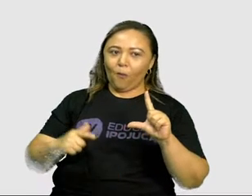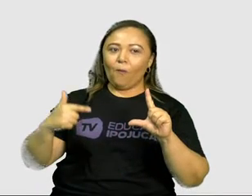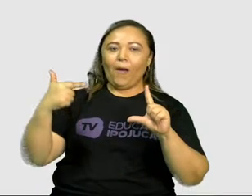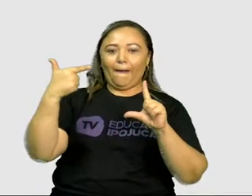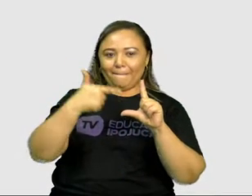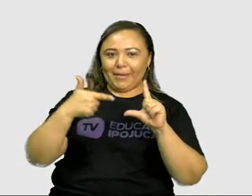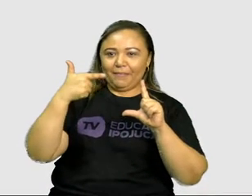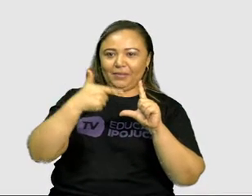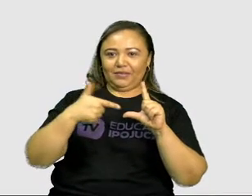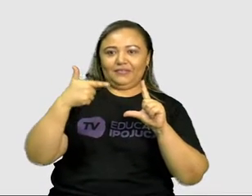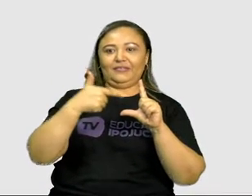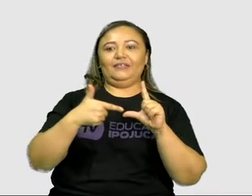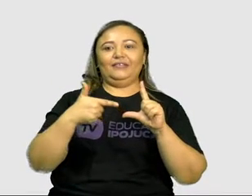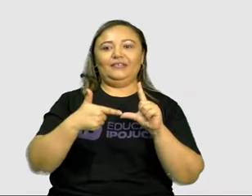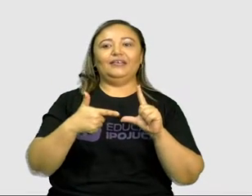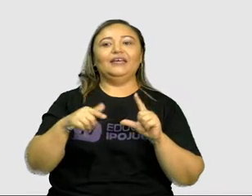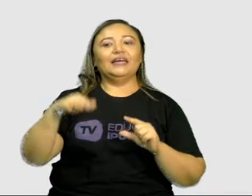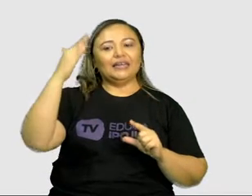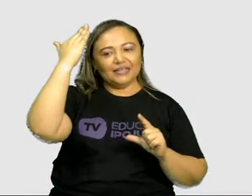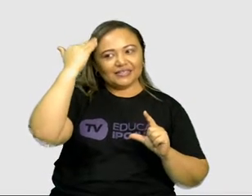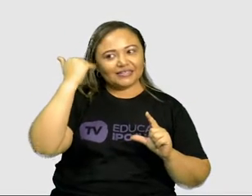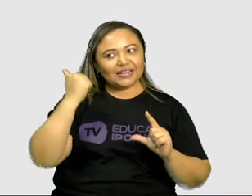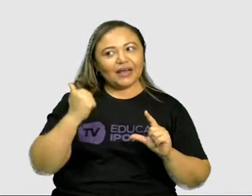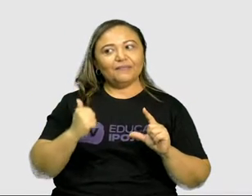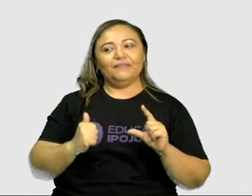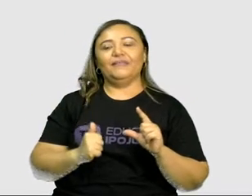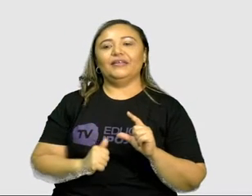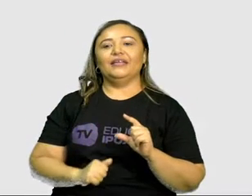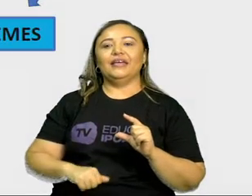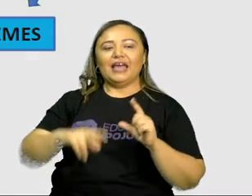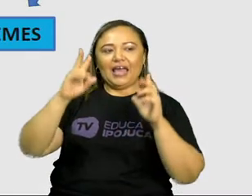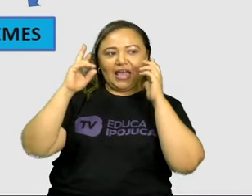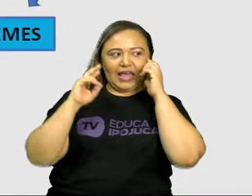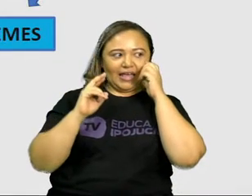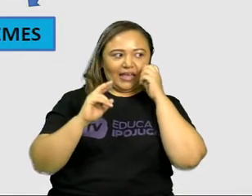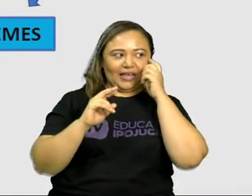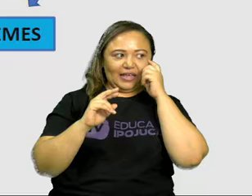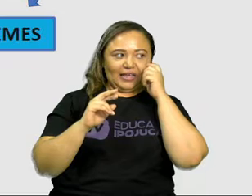textual, meme. E ele também tem a condição de produção dele.